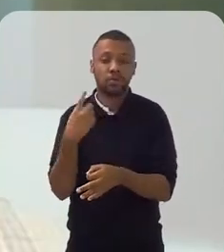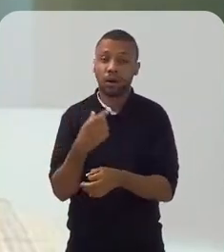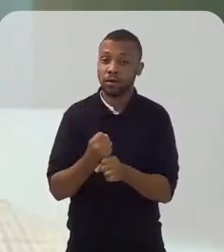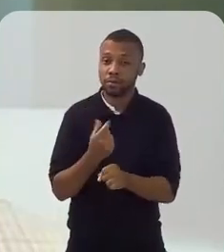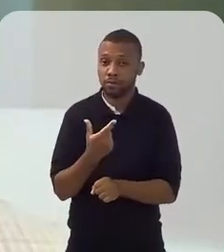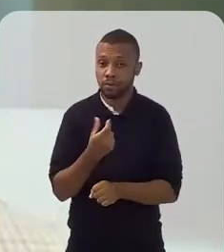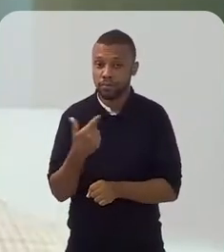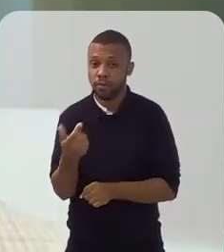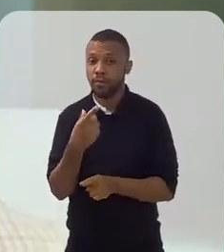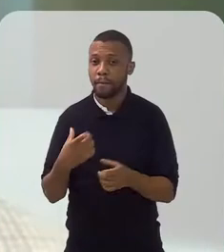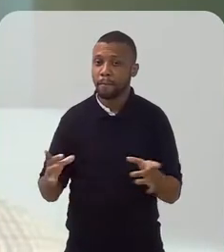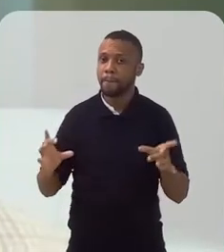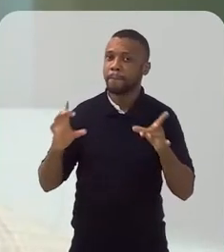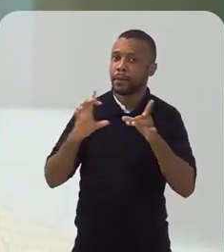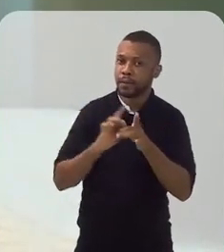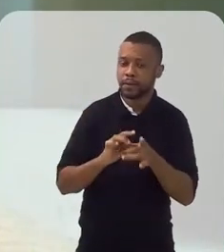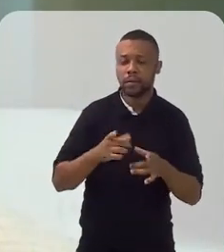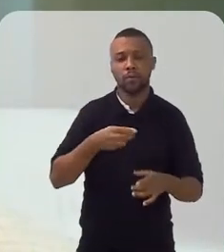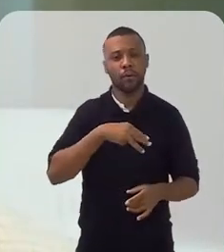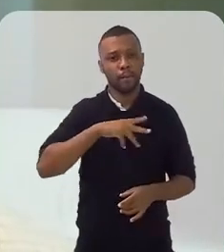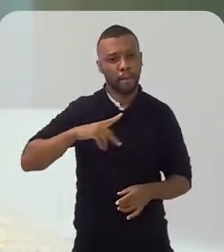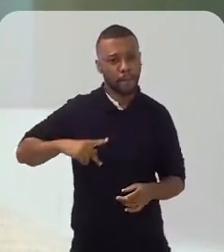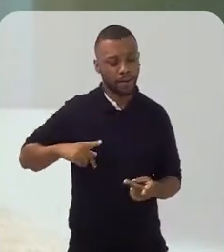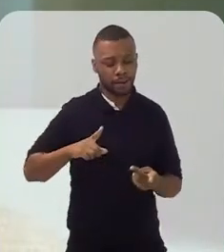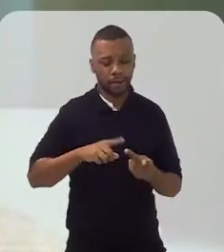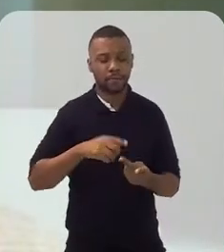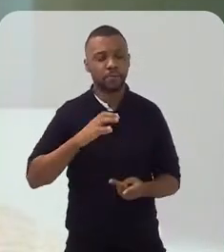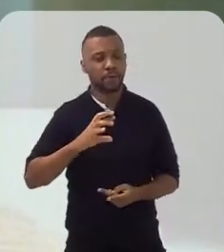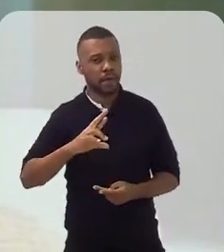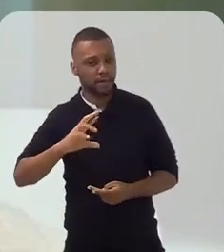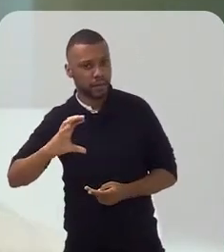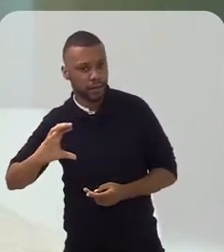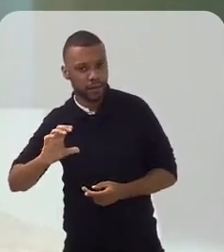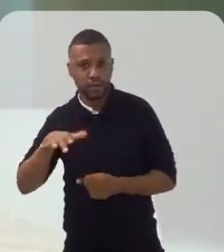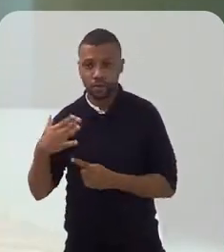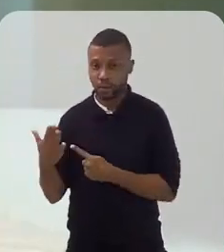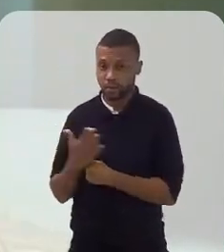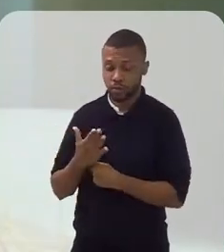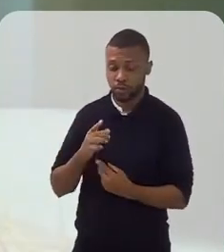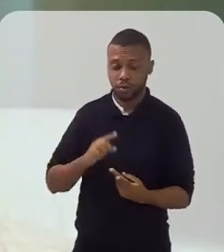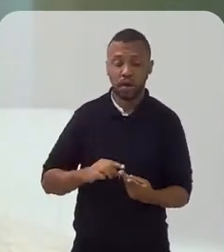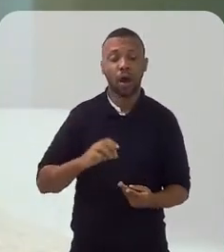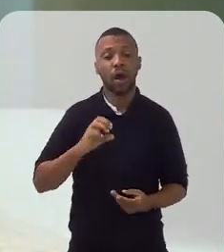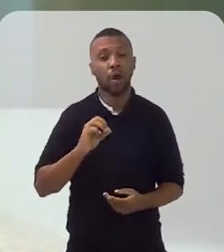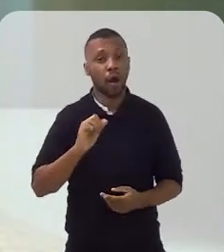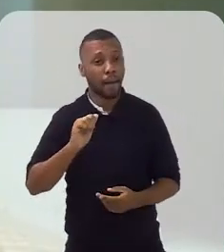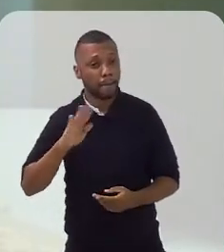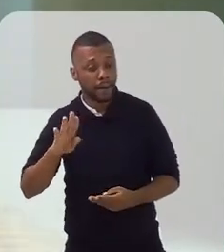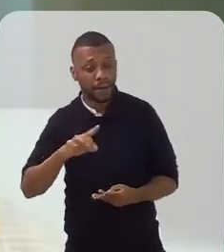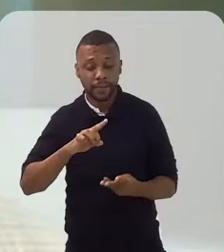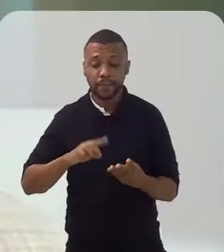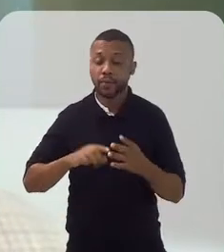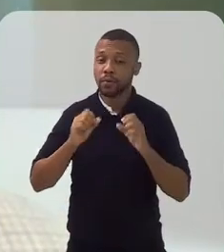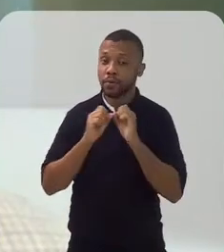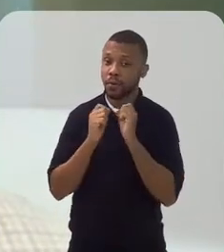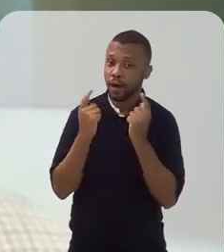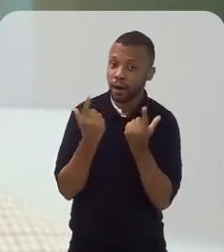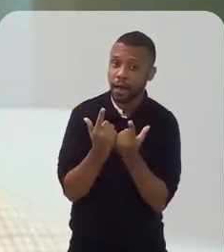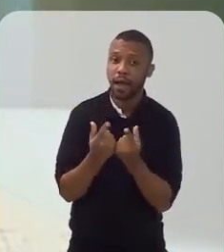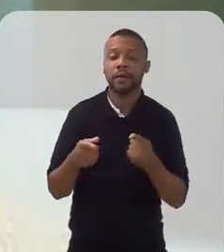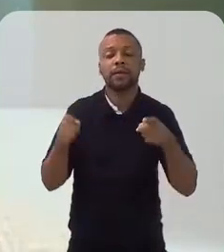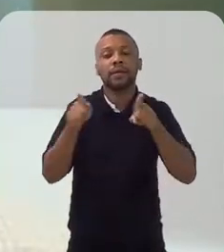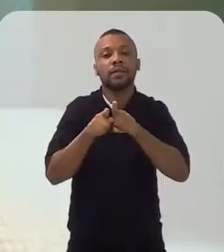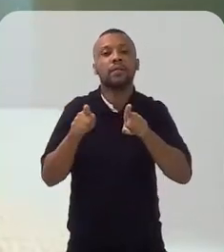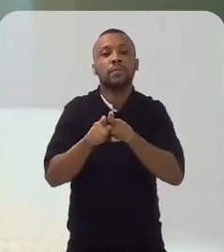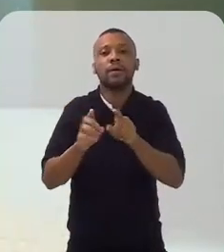Ministério Público, com o CRC, que nos ajuda muito, com a OAB, com a Alerj, e